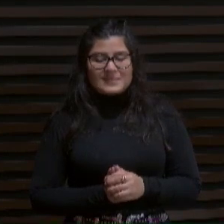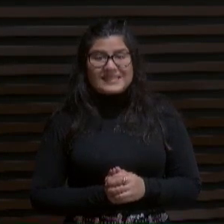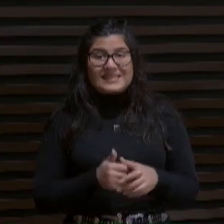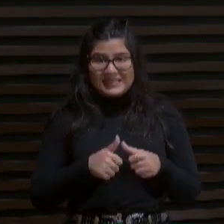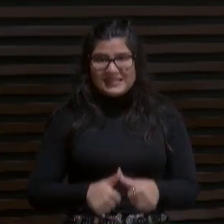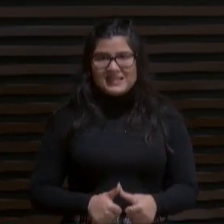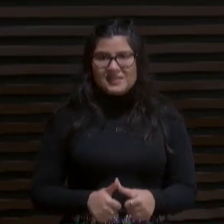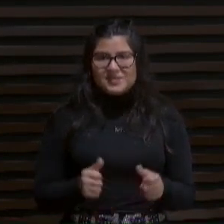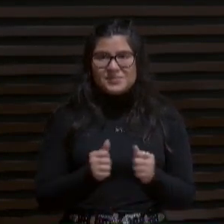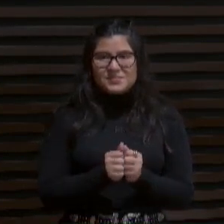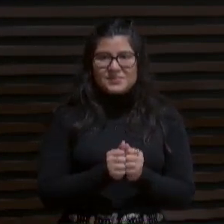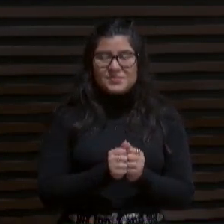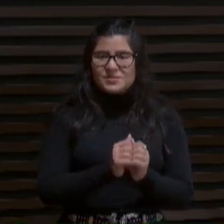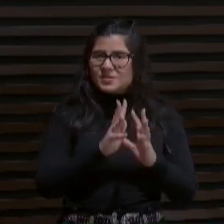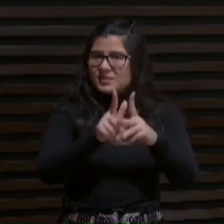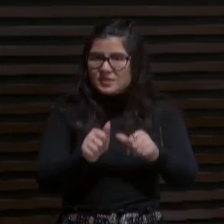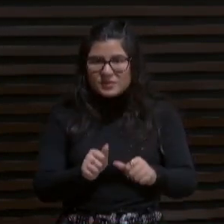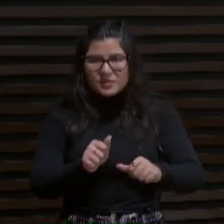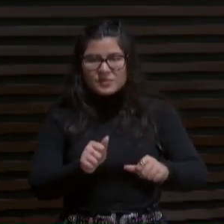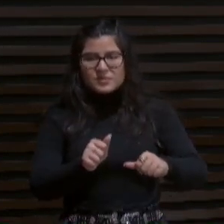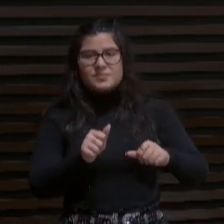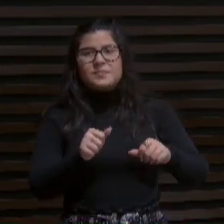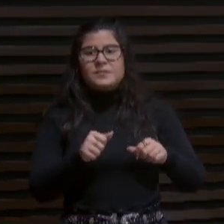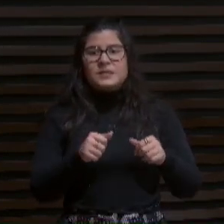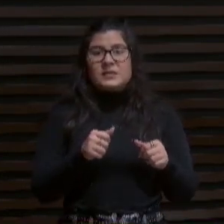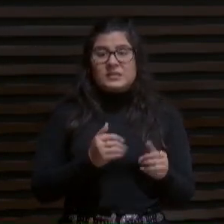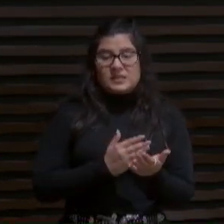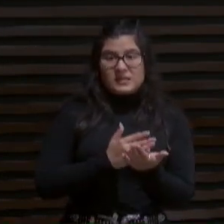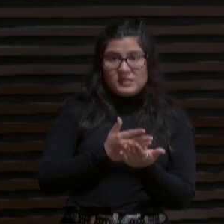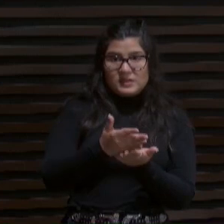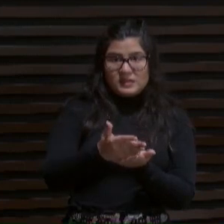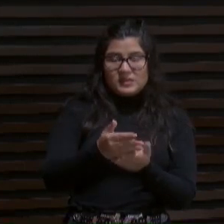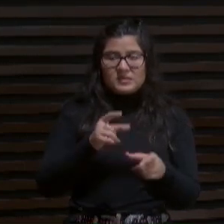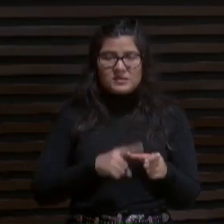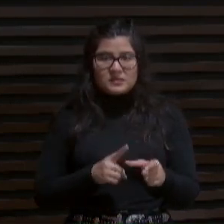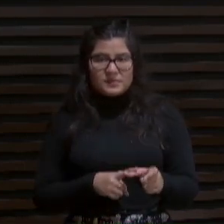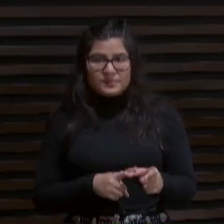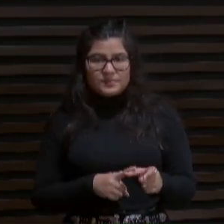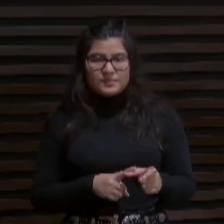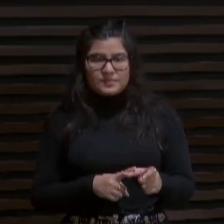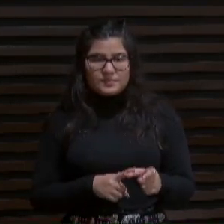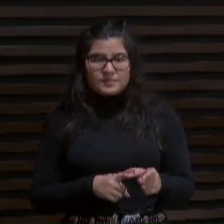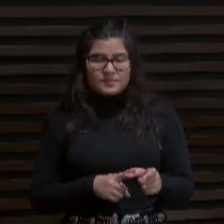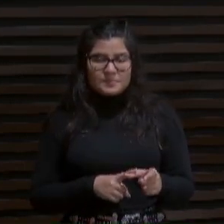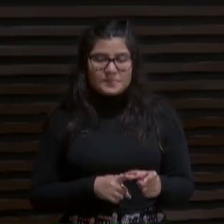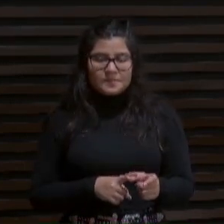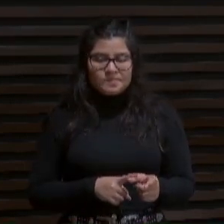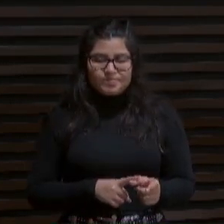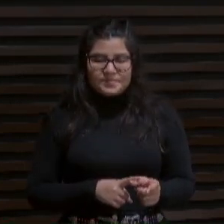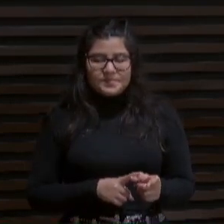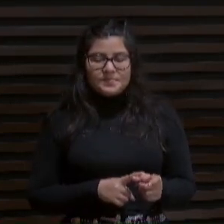E todos eles estavam na porta da cidade, nas entradas da cidade, como o texto vai dizer mais à frente, porque era lá onde